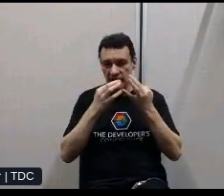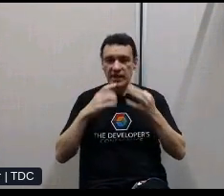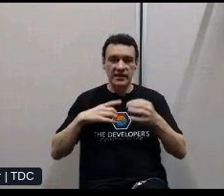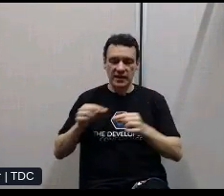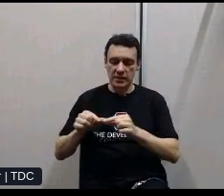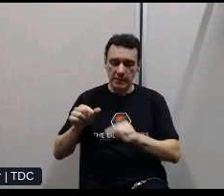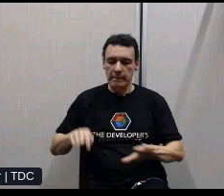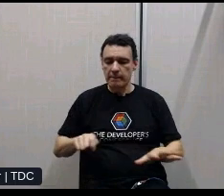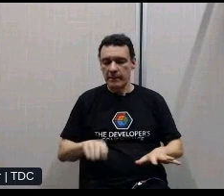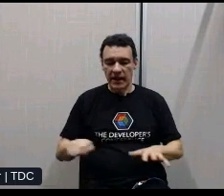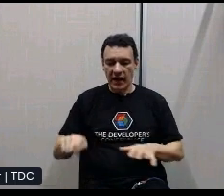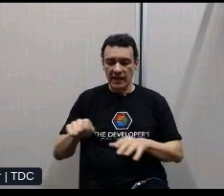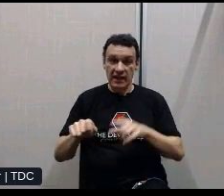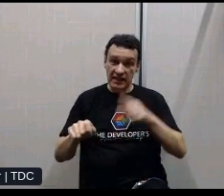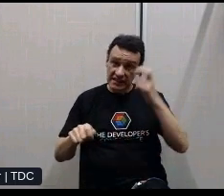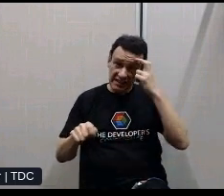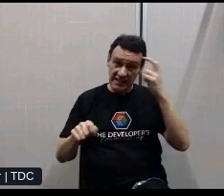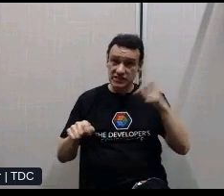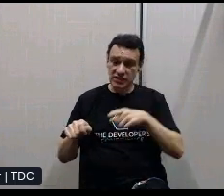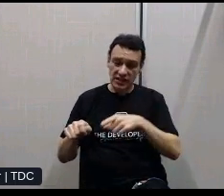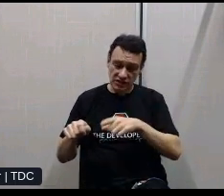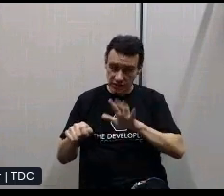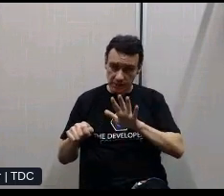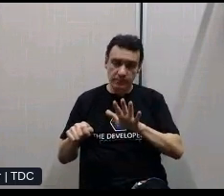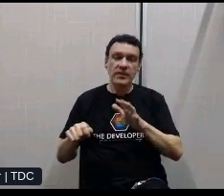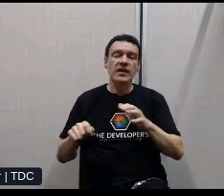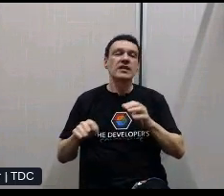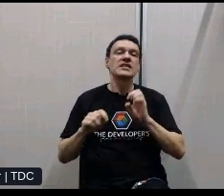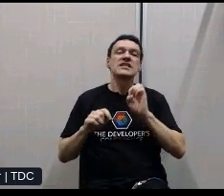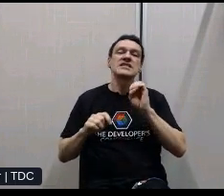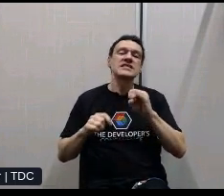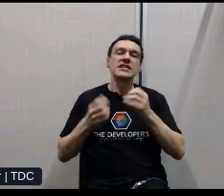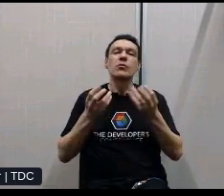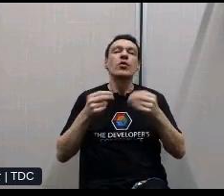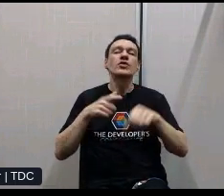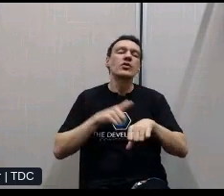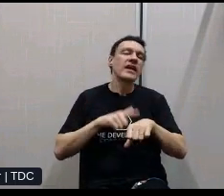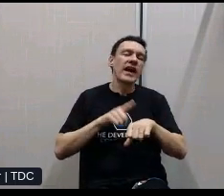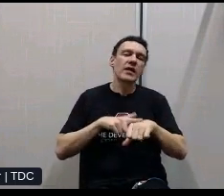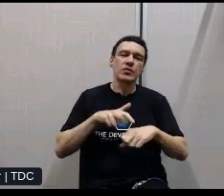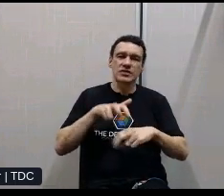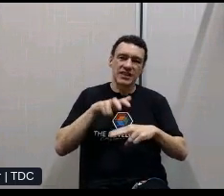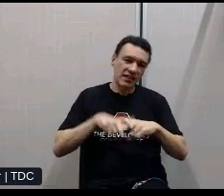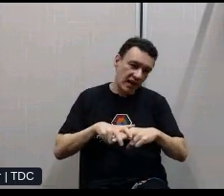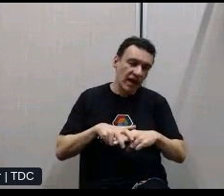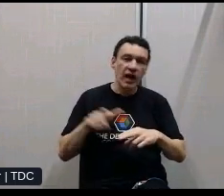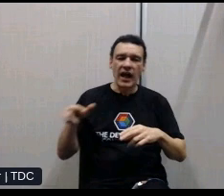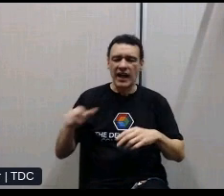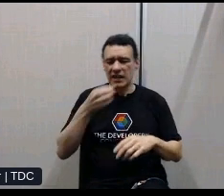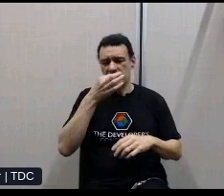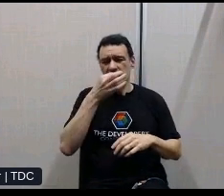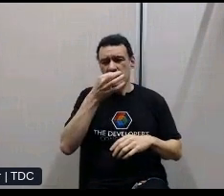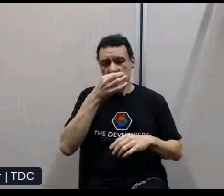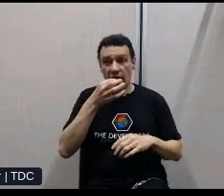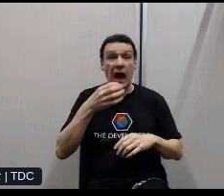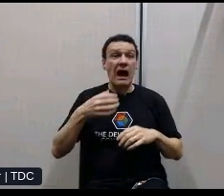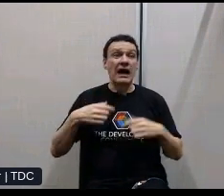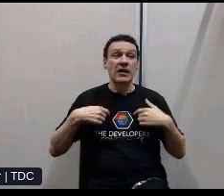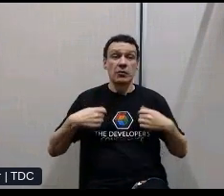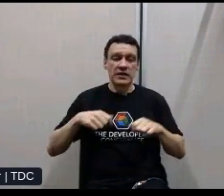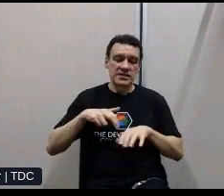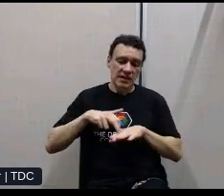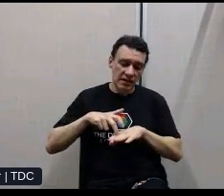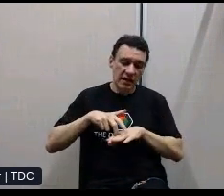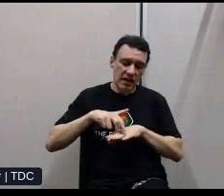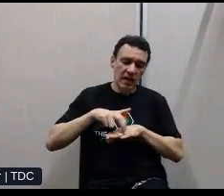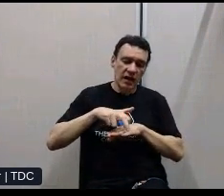inteligente que ela apita quando ele fica muito tempo sentado, porque ele tem que caminhar tantos passos com essa bengala.